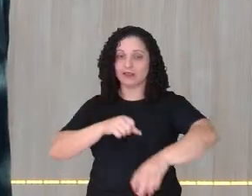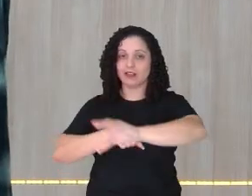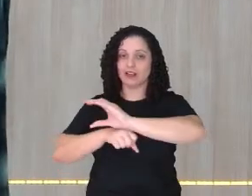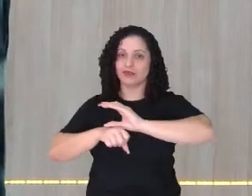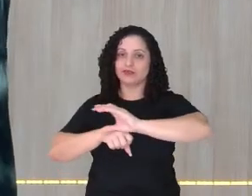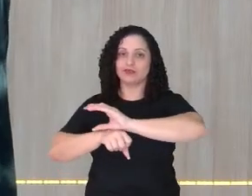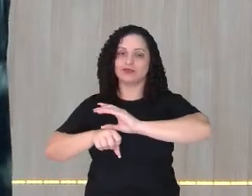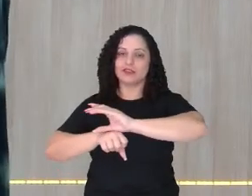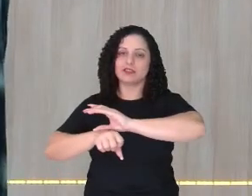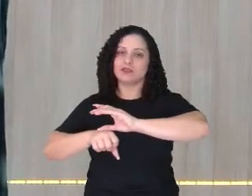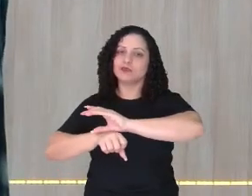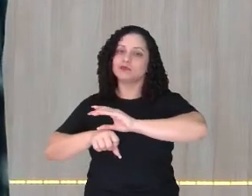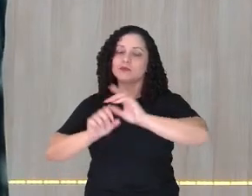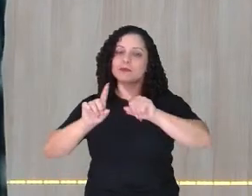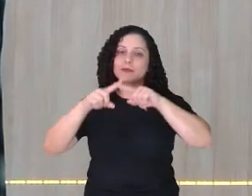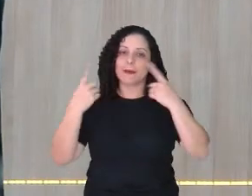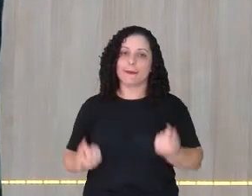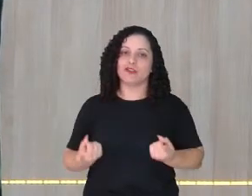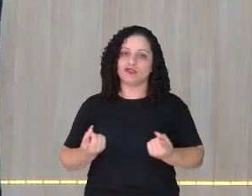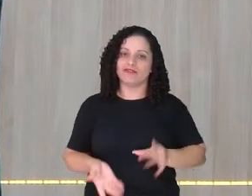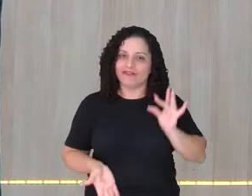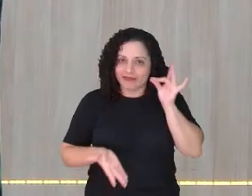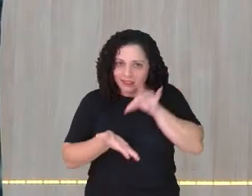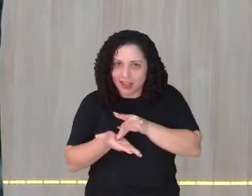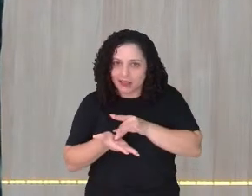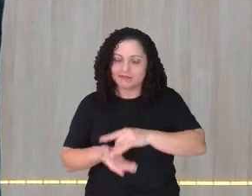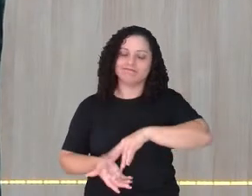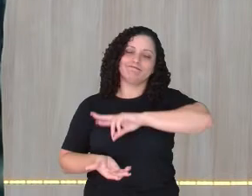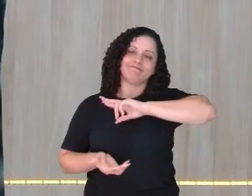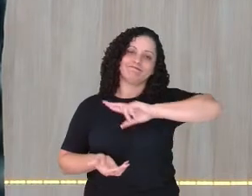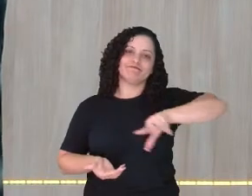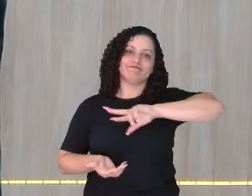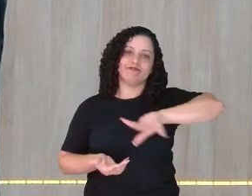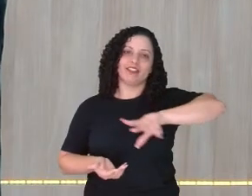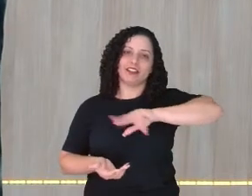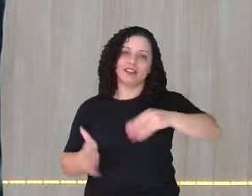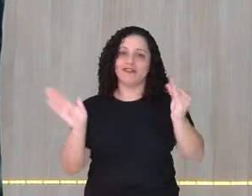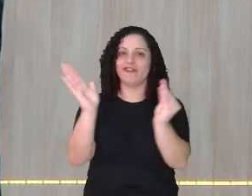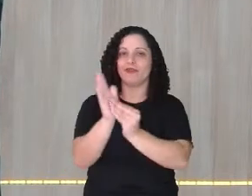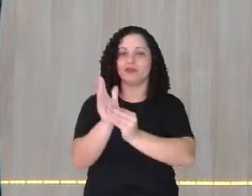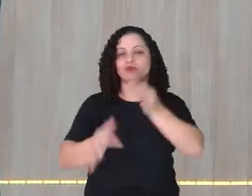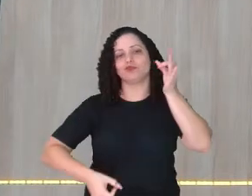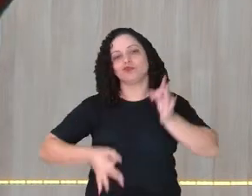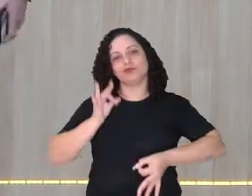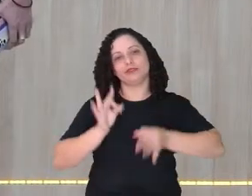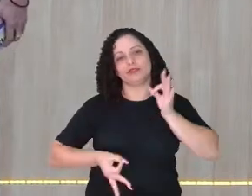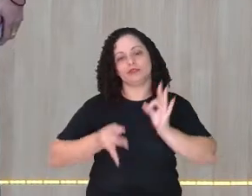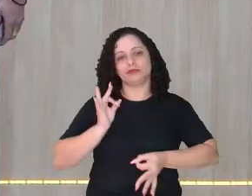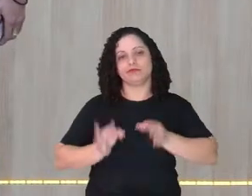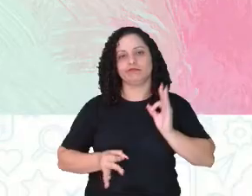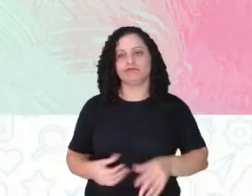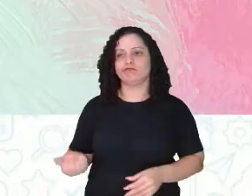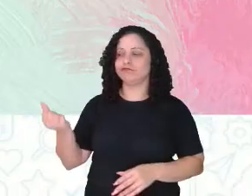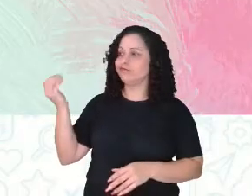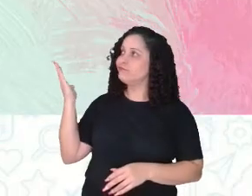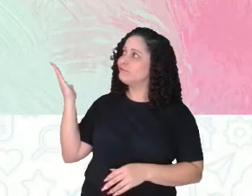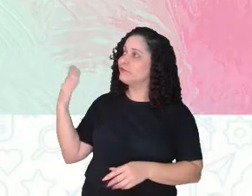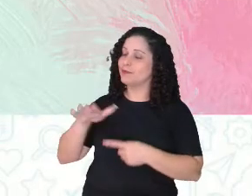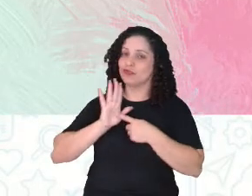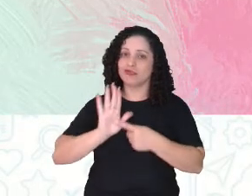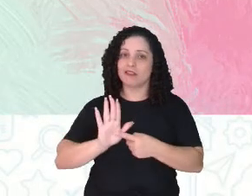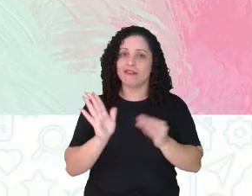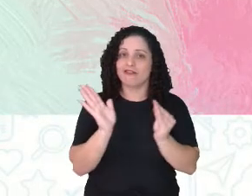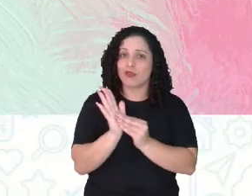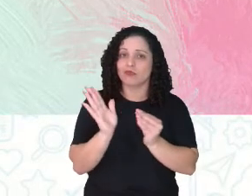na teoria, porém na prática não se dá de uma forma muito justa. Então aí tem o quê? A insegurança